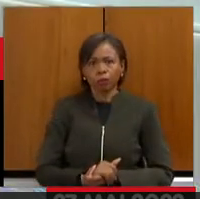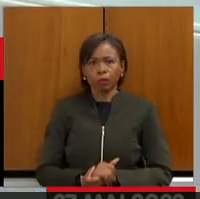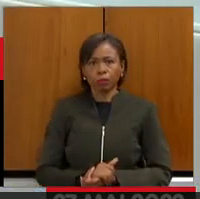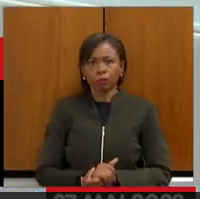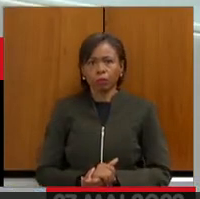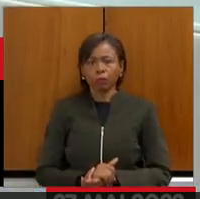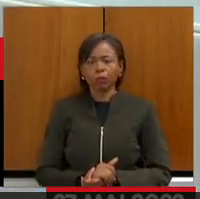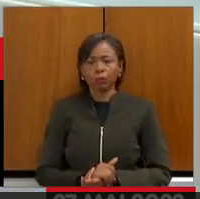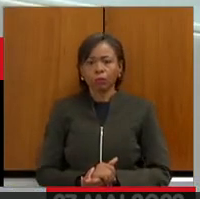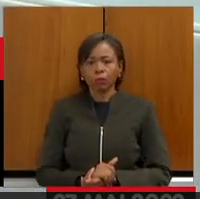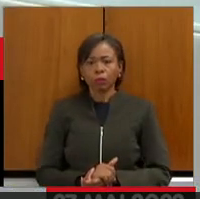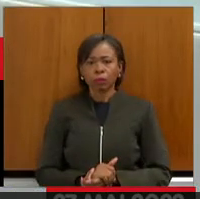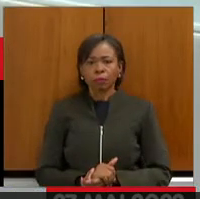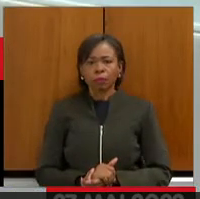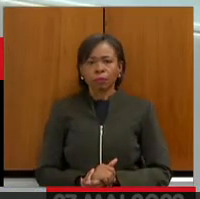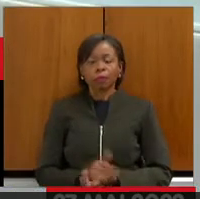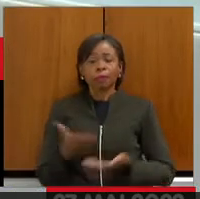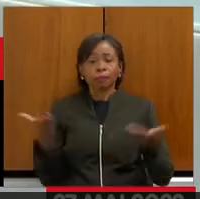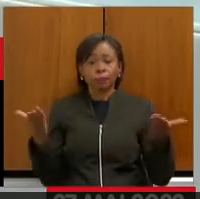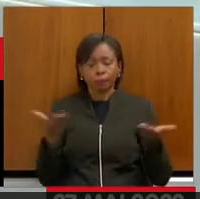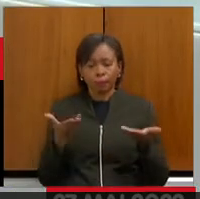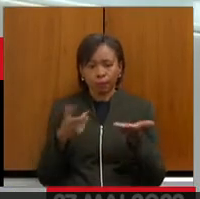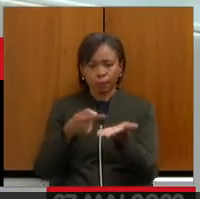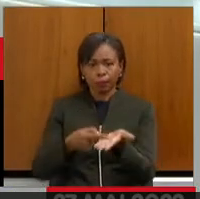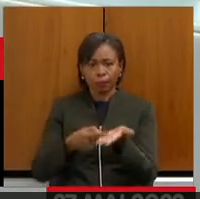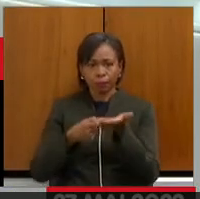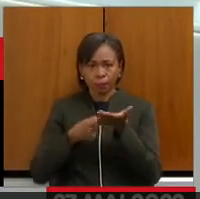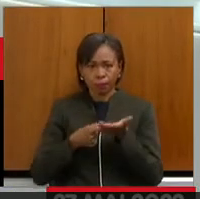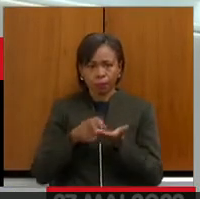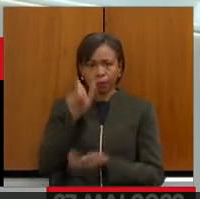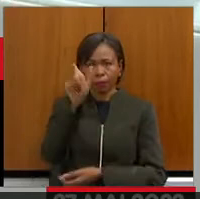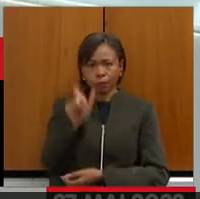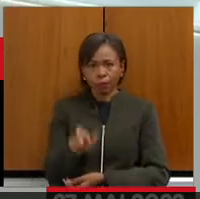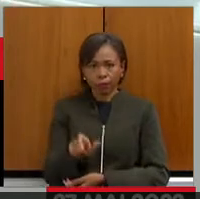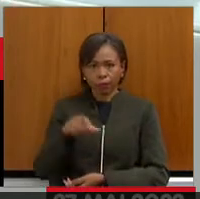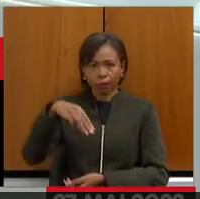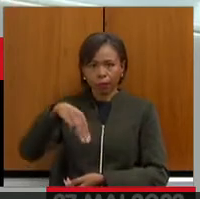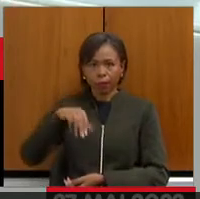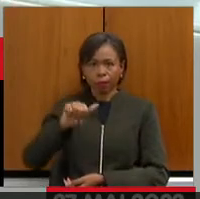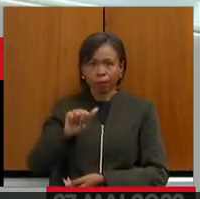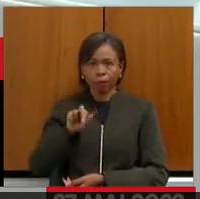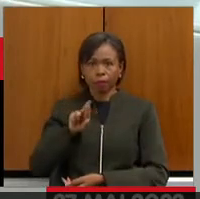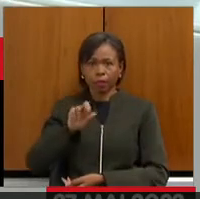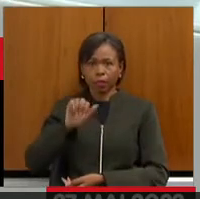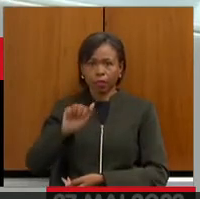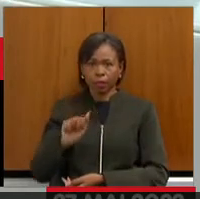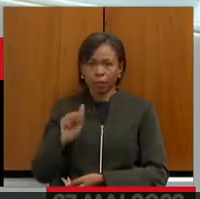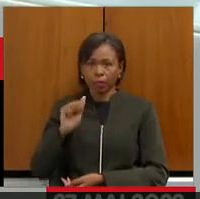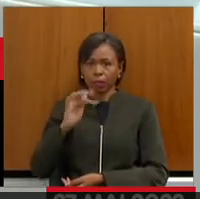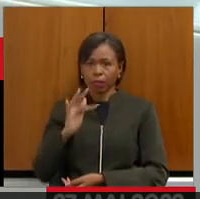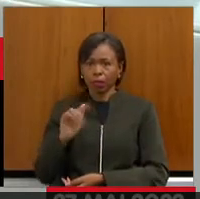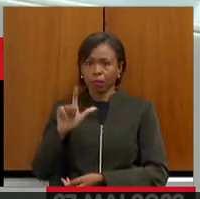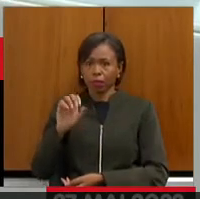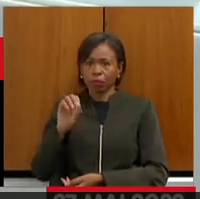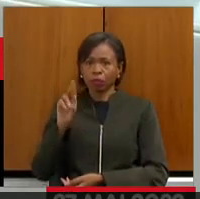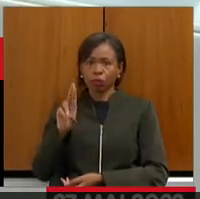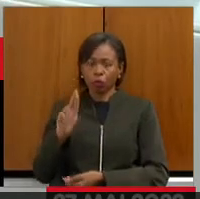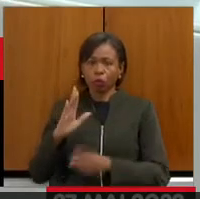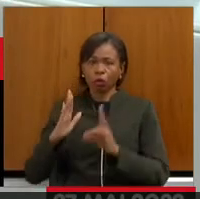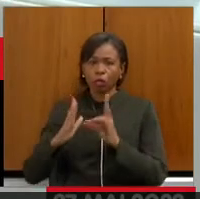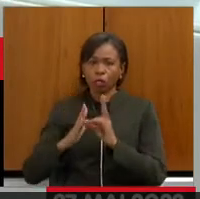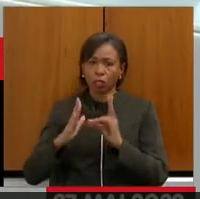muito bem convidamos agora a senhora Maria Flor guerreira indígena da etnia